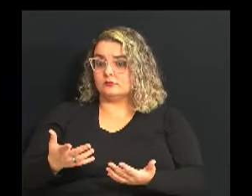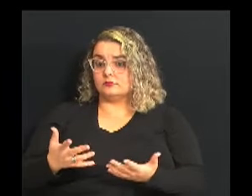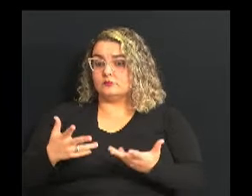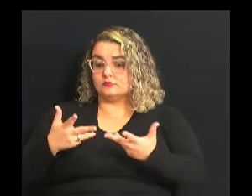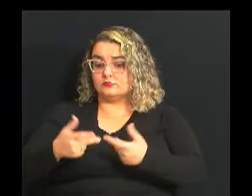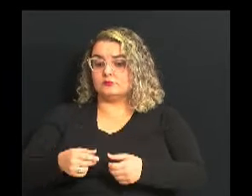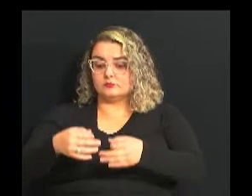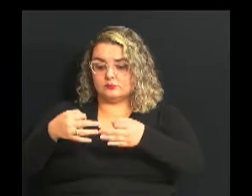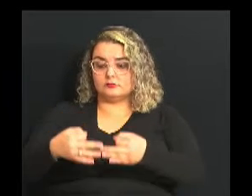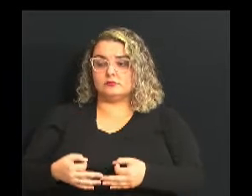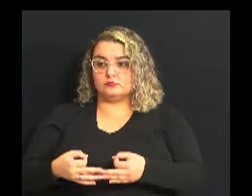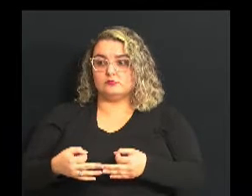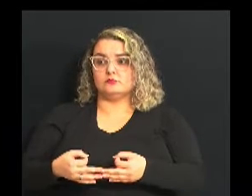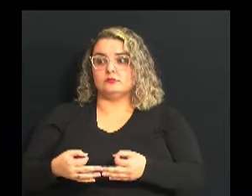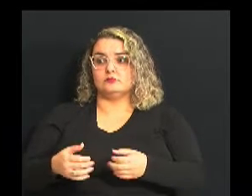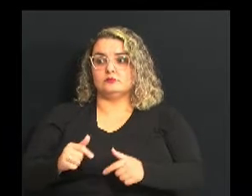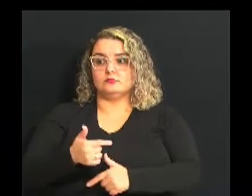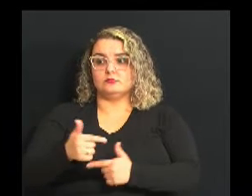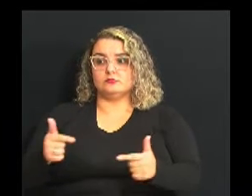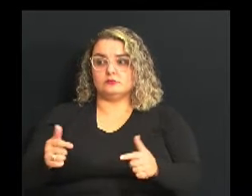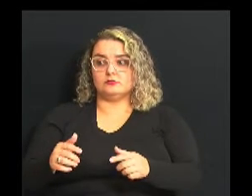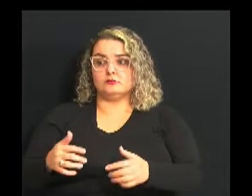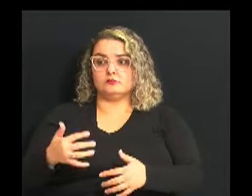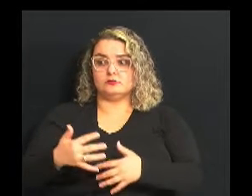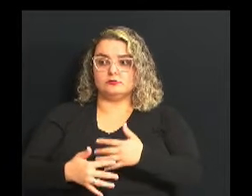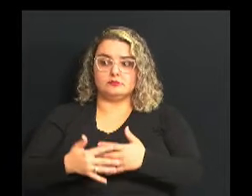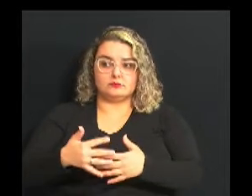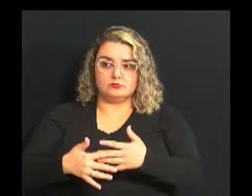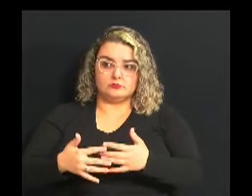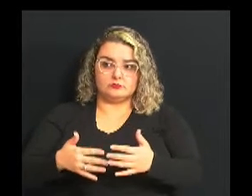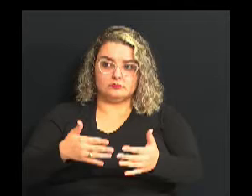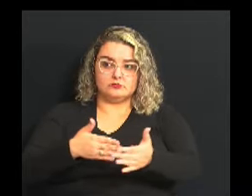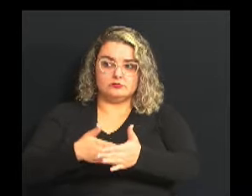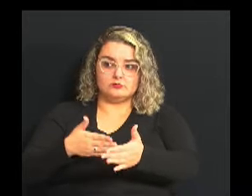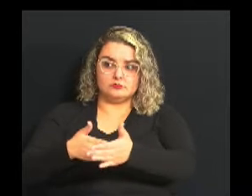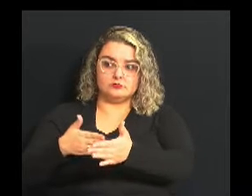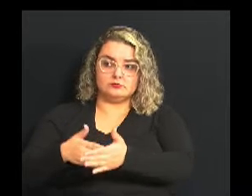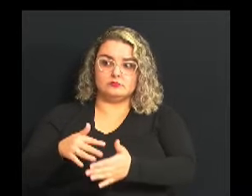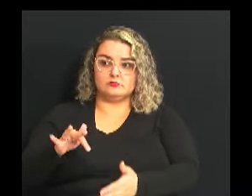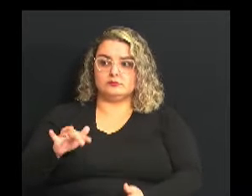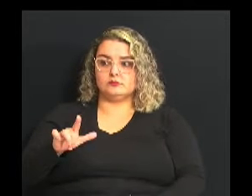tivermos impedimento de fluxo, né,